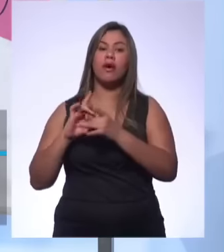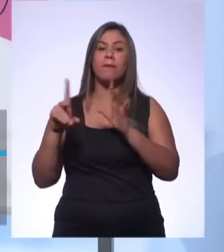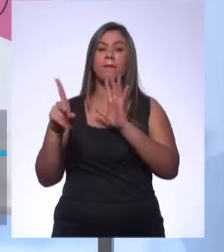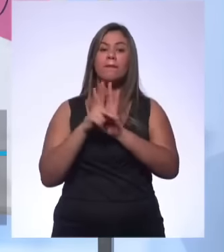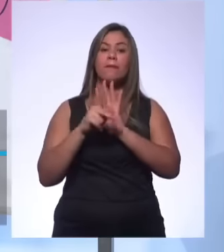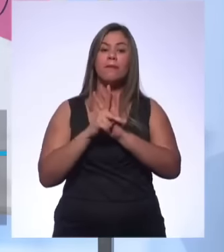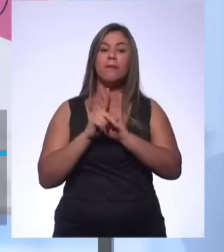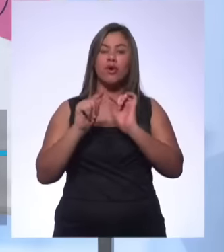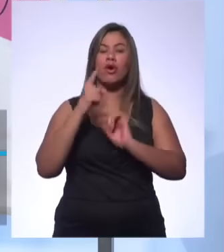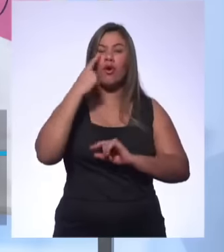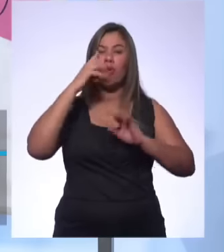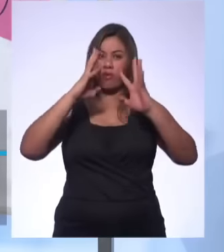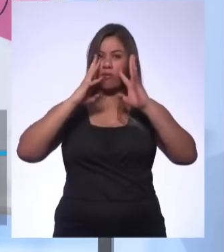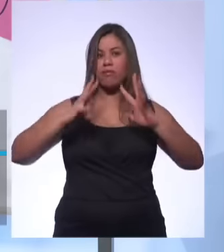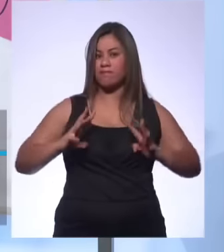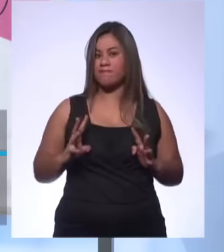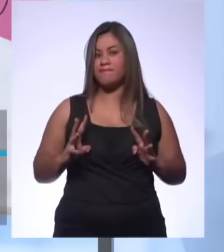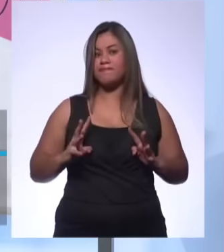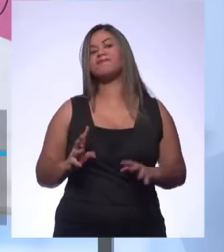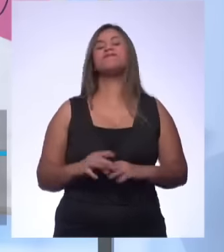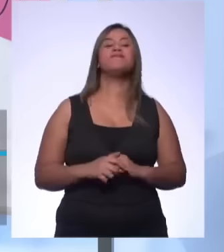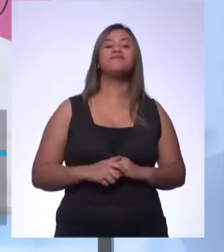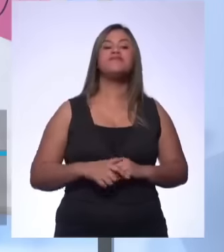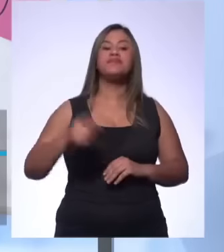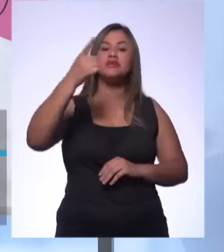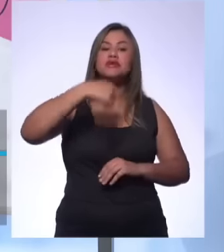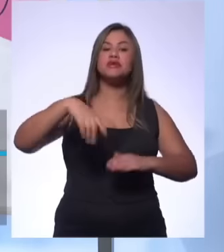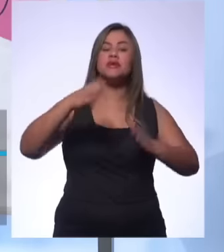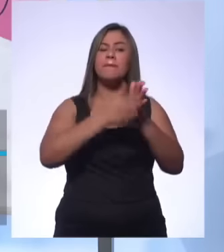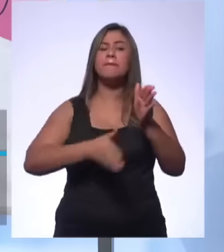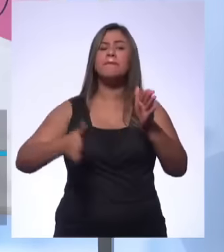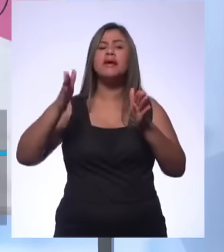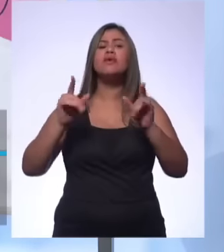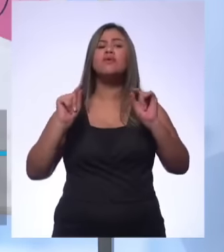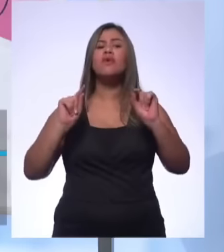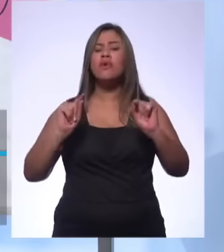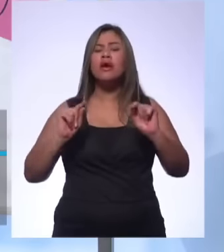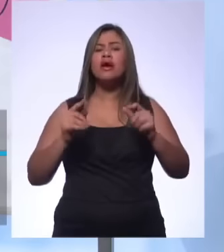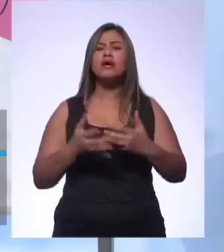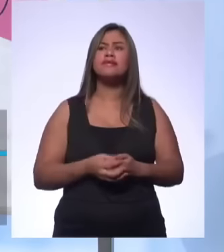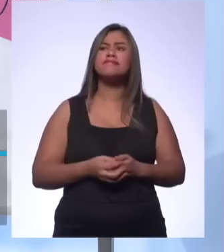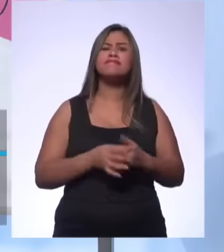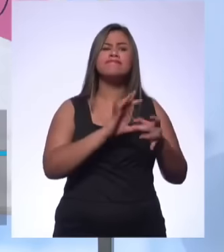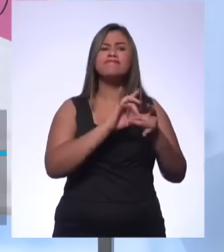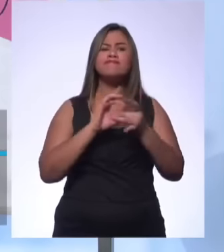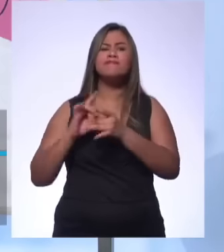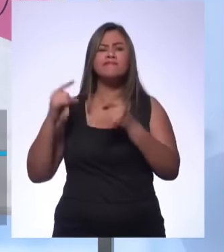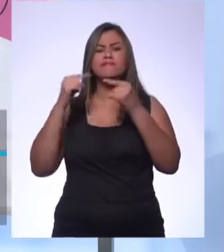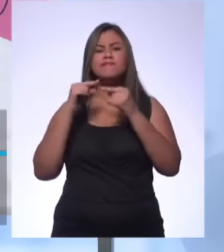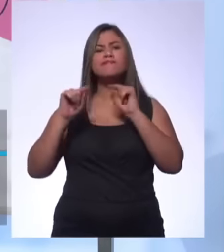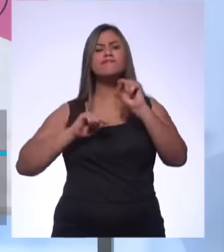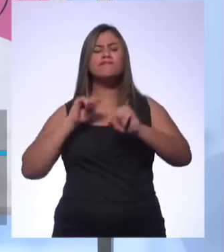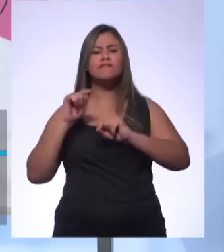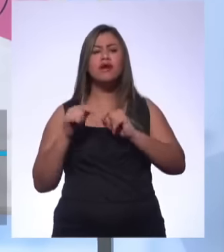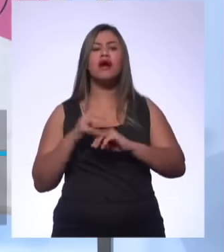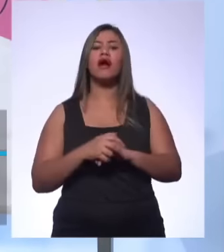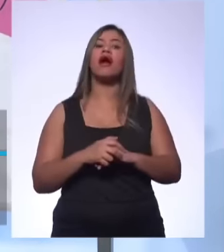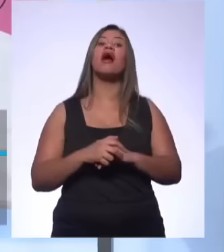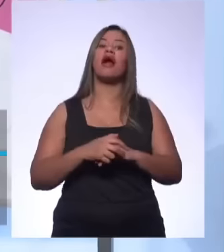comigo. Professora, onde nós estamos agora na história? Em qual contexto nós estamos estudando? Nós estamos ainda